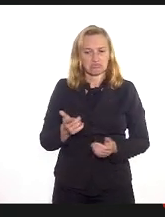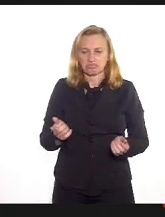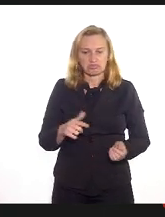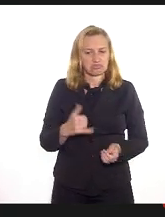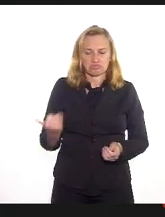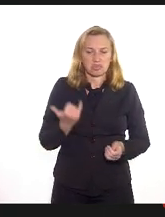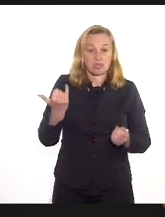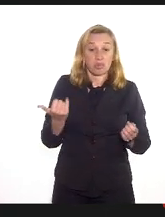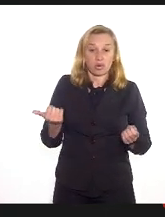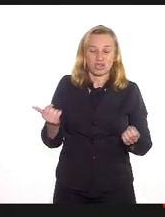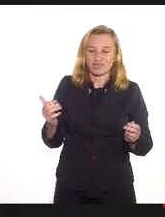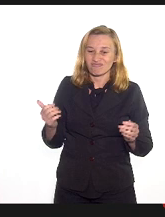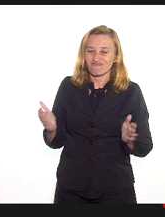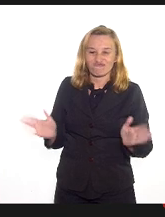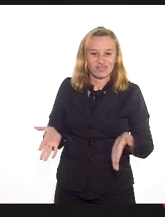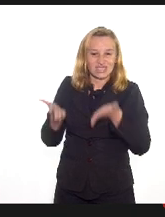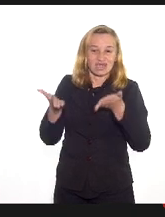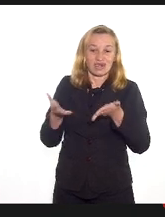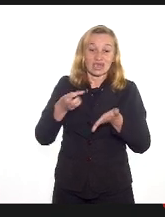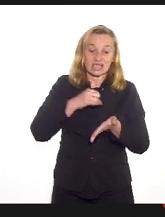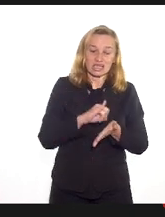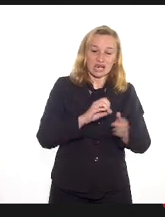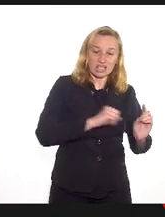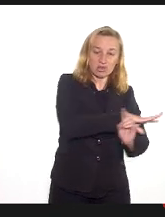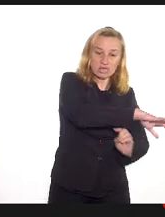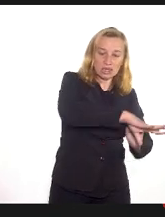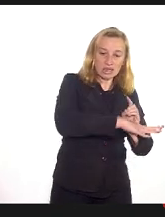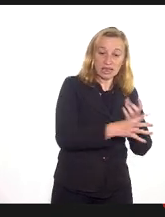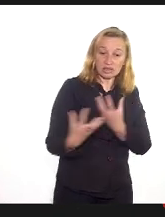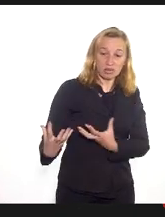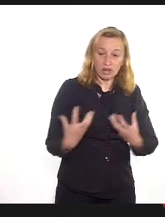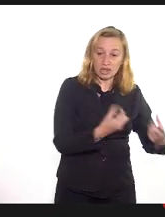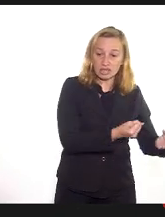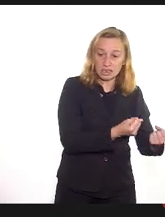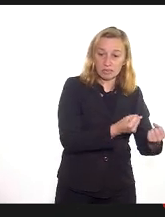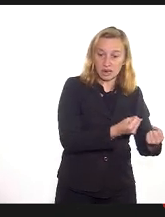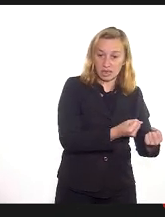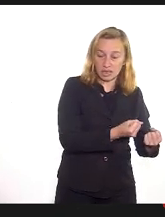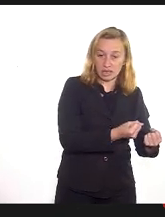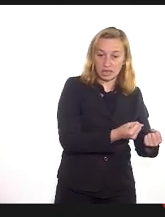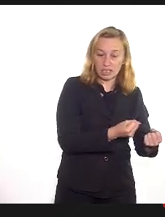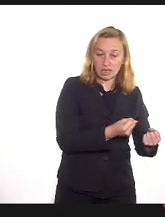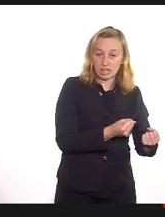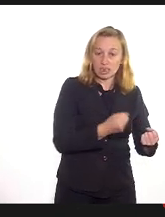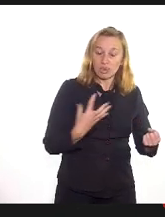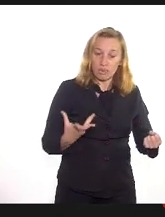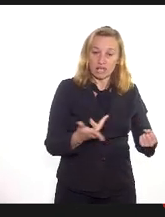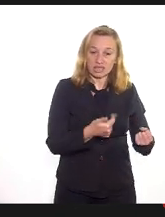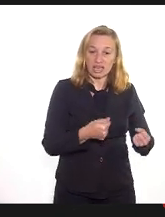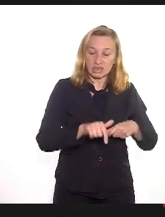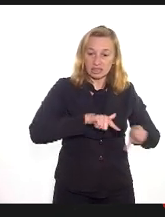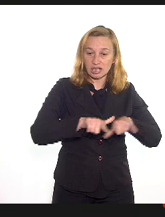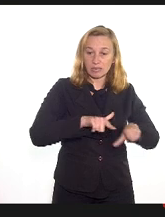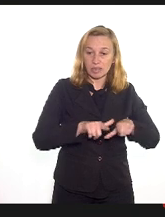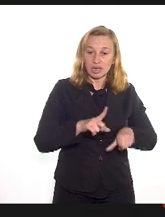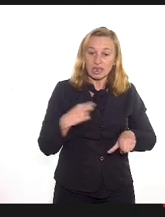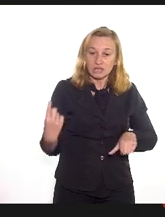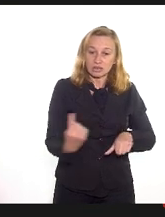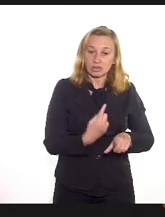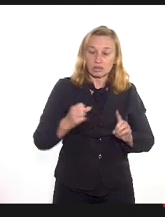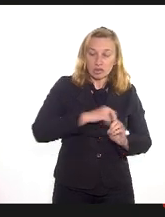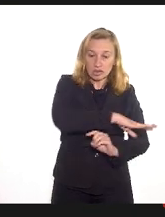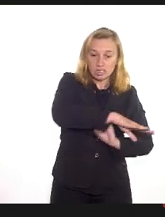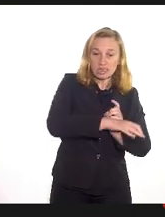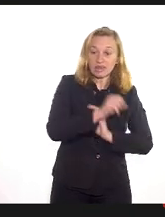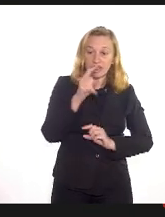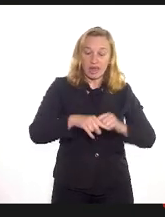que a sociedade tenha esse benefício. E a sociedade é a nossa Assembleia Legislativa aqui